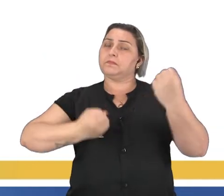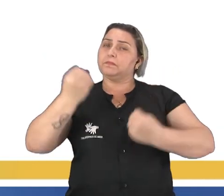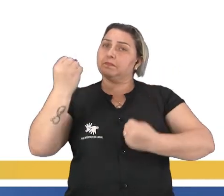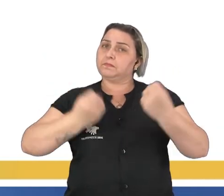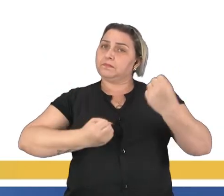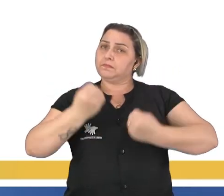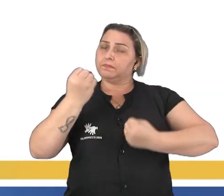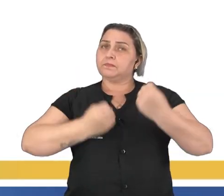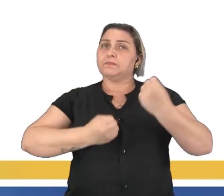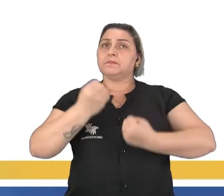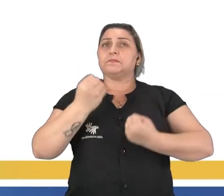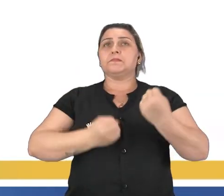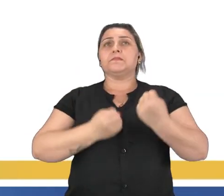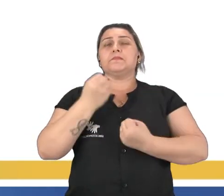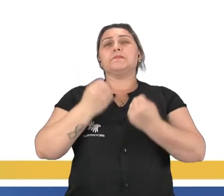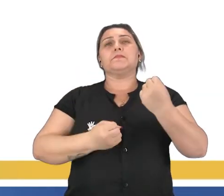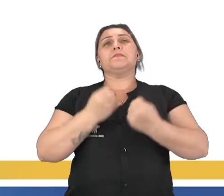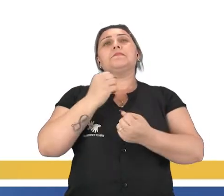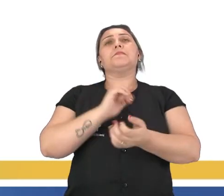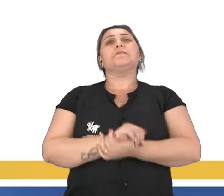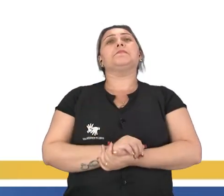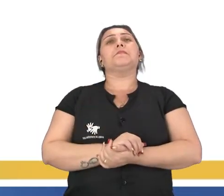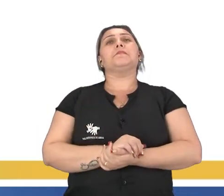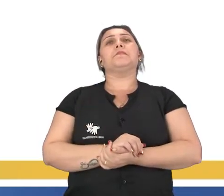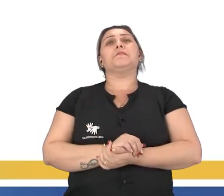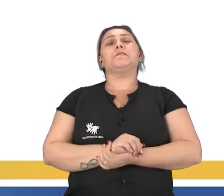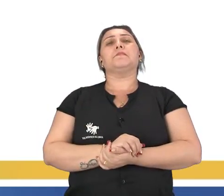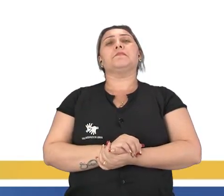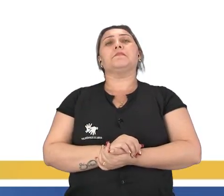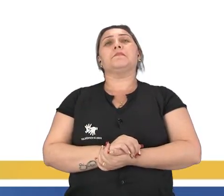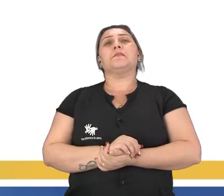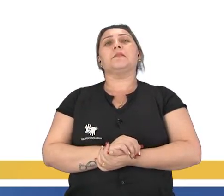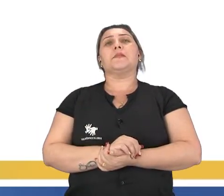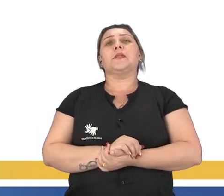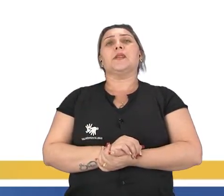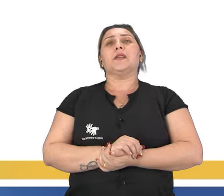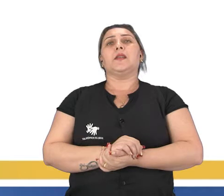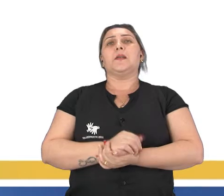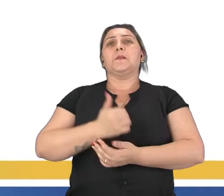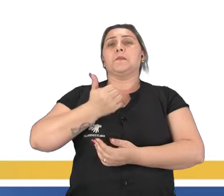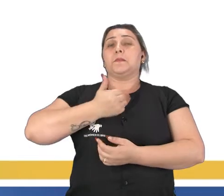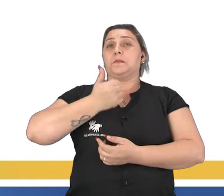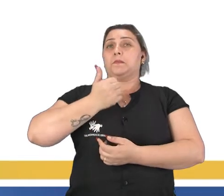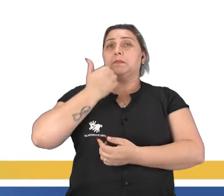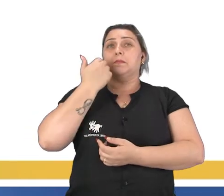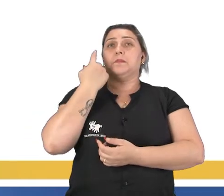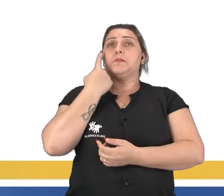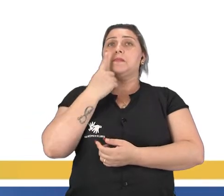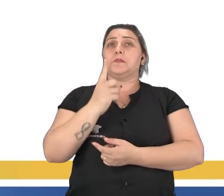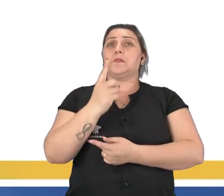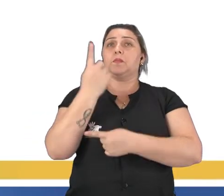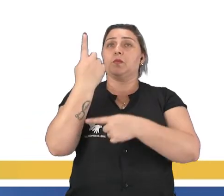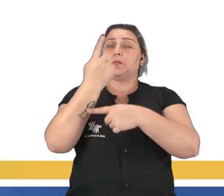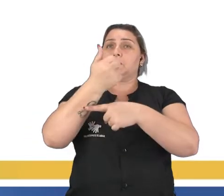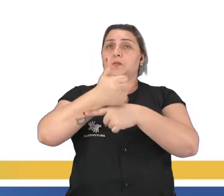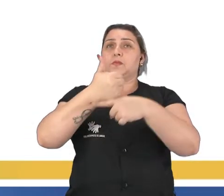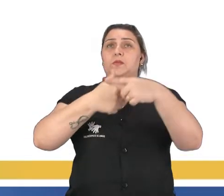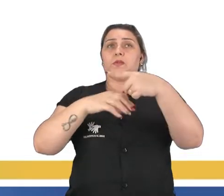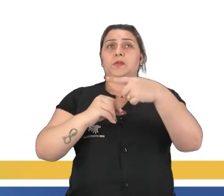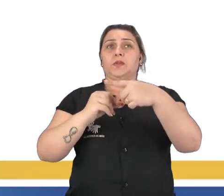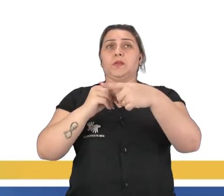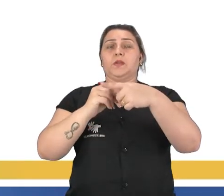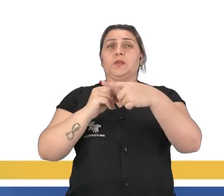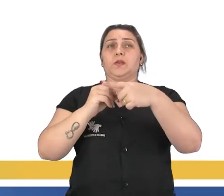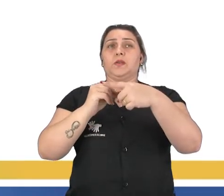frações. Bruno fez uma viagem de automóvel, no qual percorreu no primeiro dia 1/10 do percurso